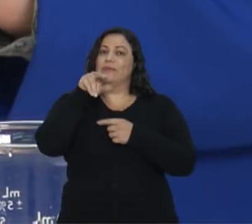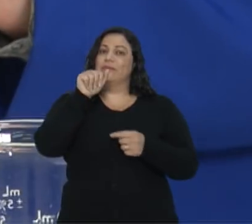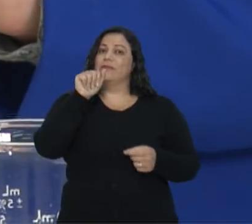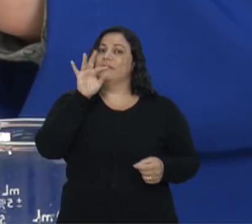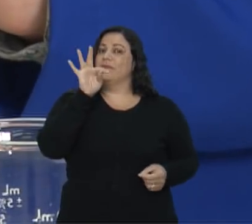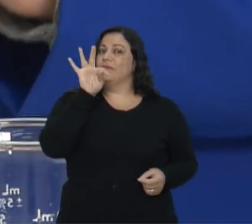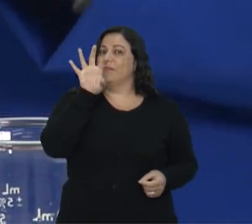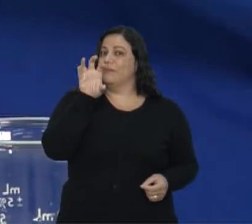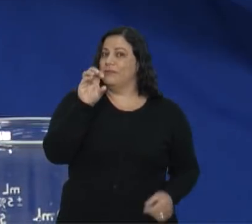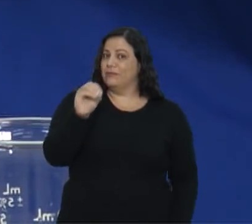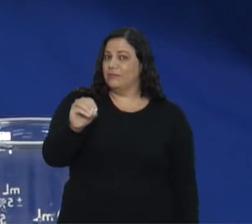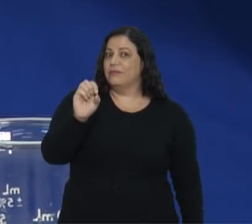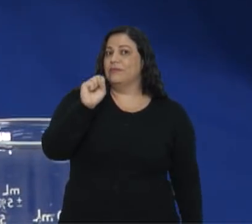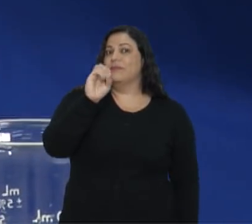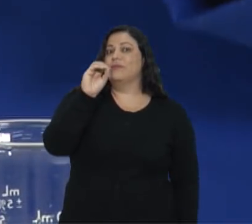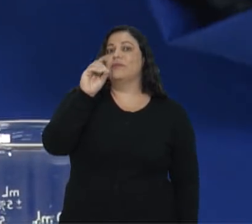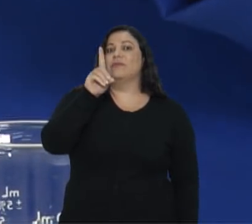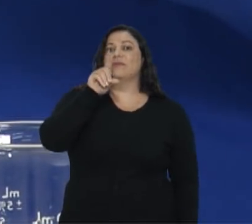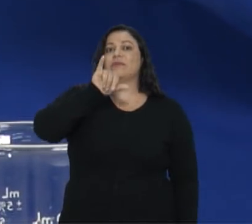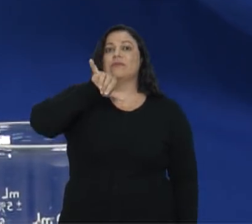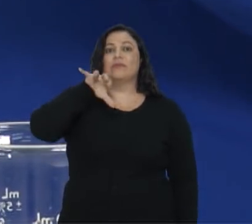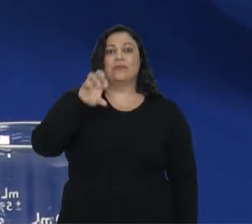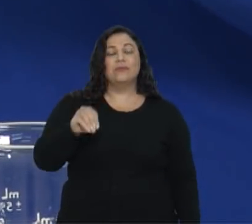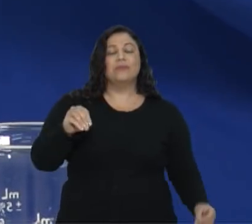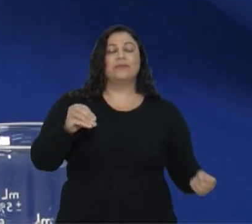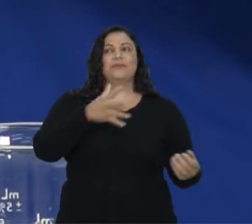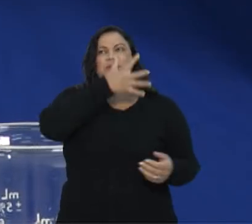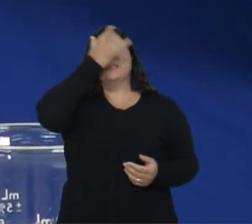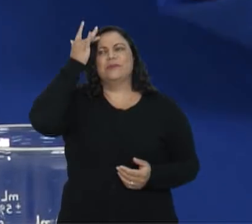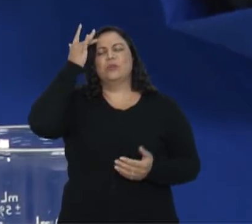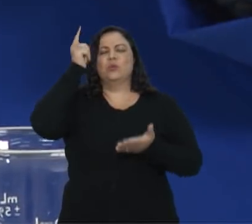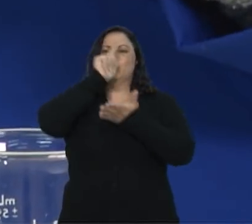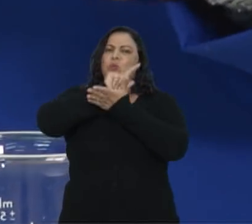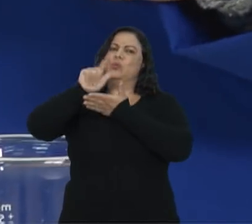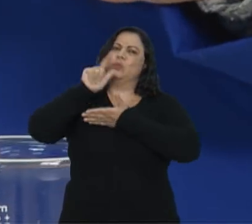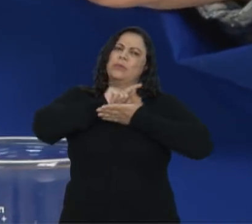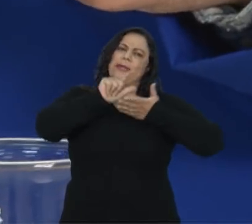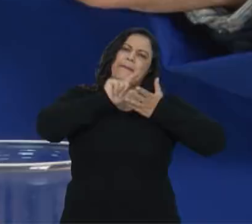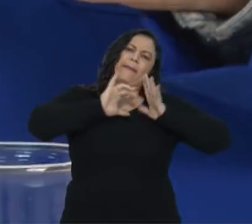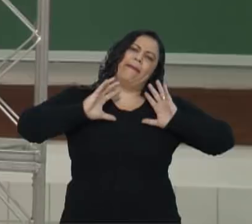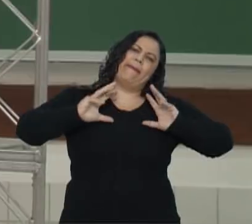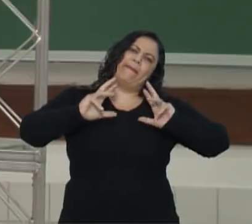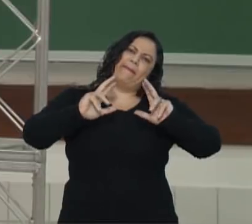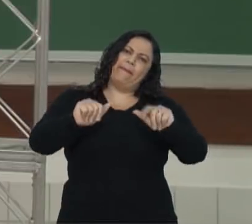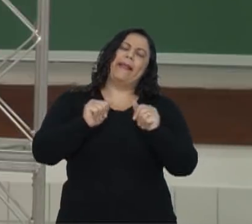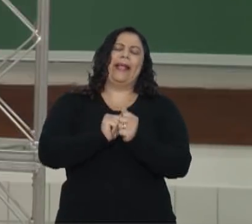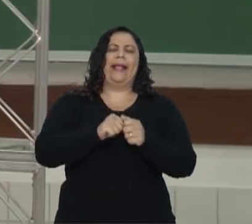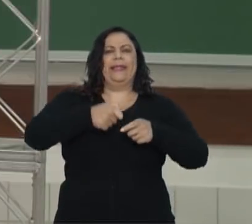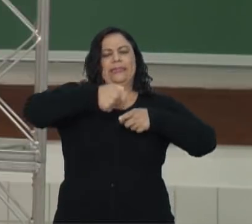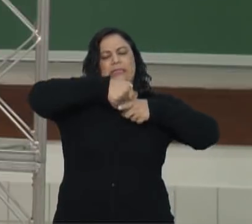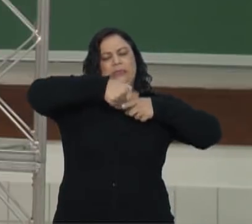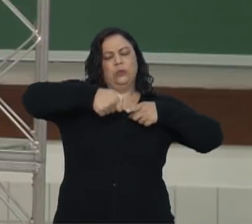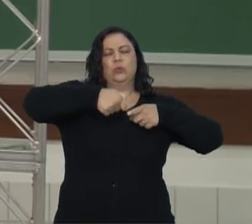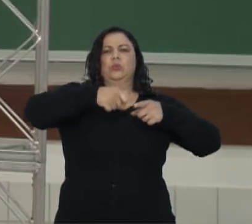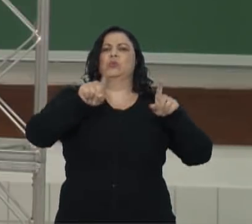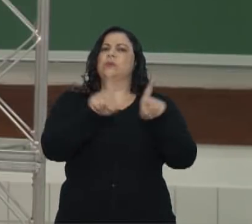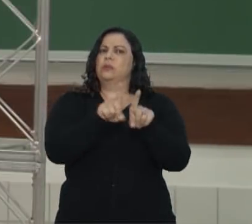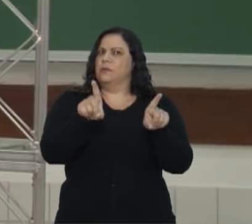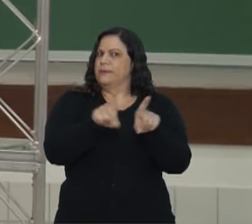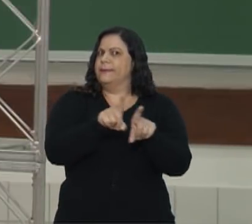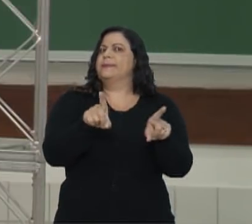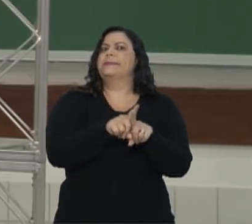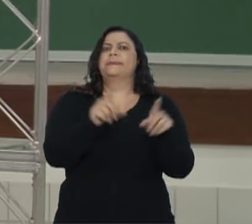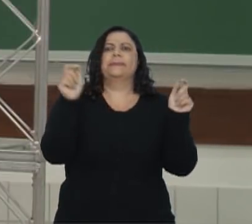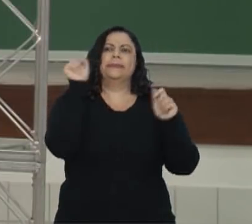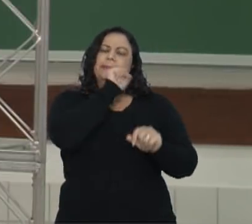utilizam para fazer limpeza. Bicarbonato de sódio está na nossa pasta de dente, que ajuda